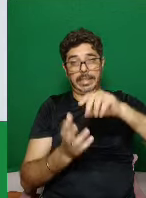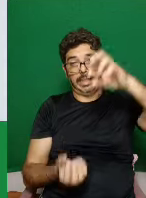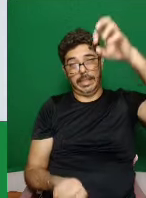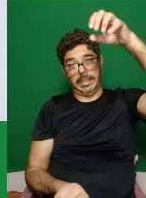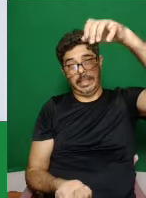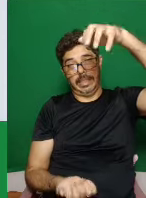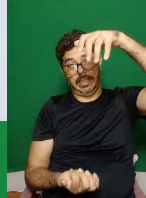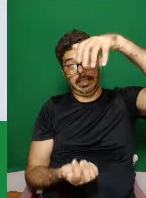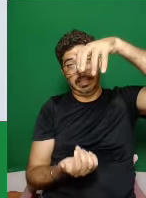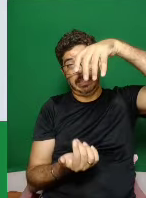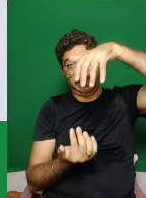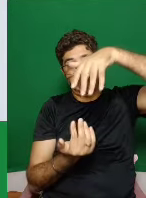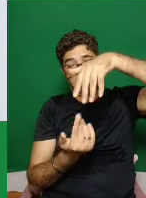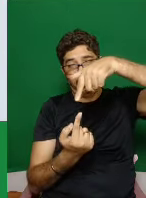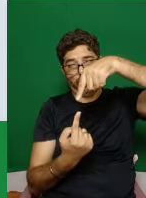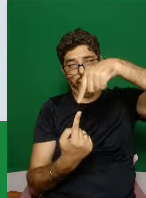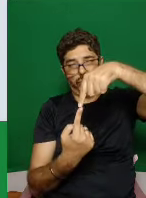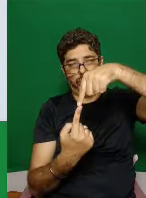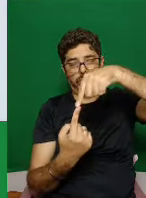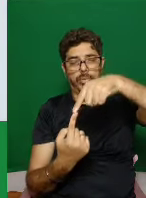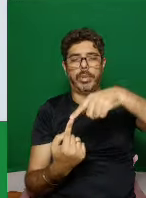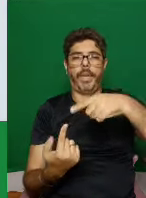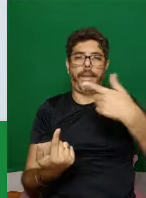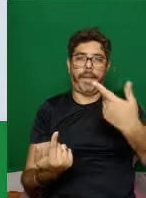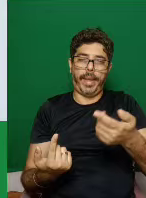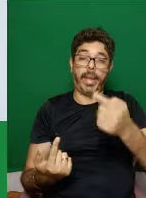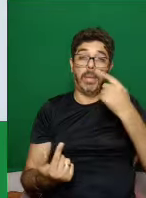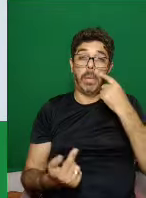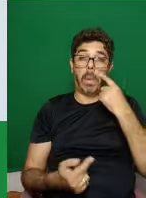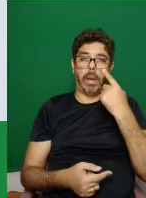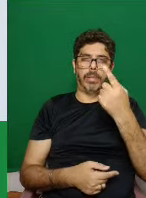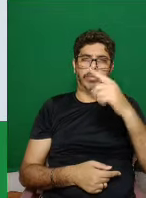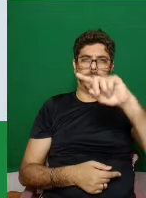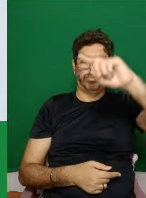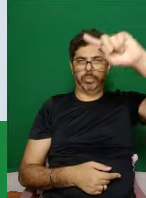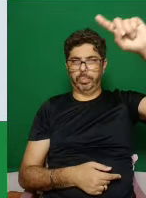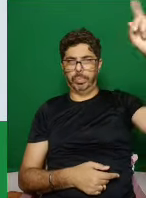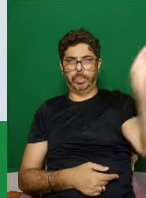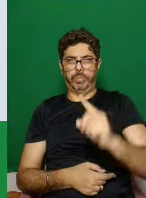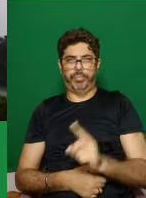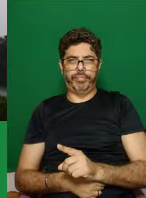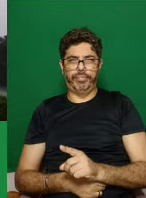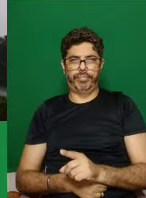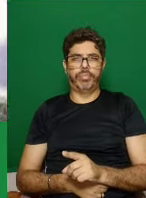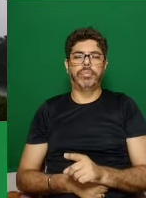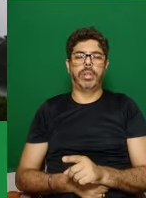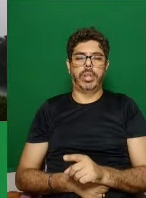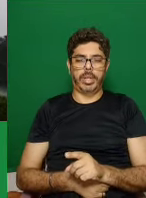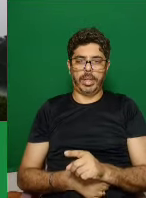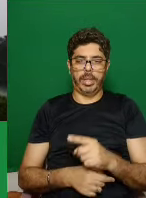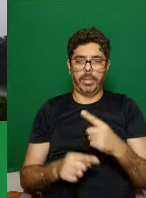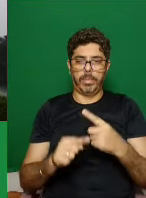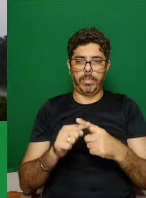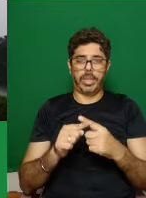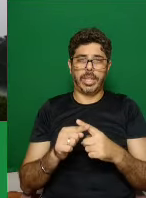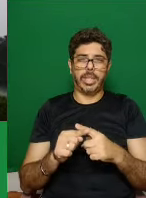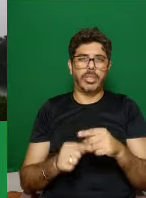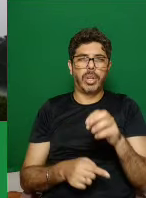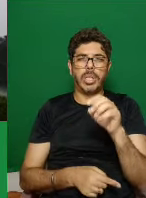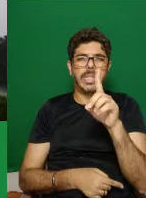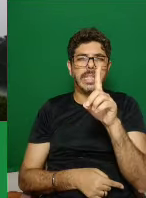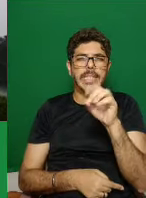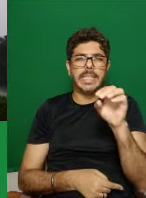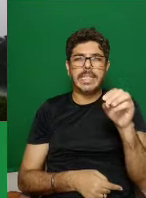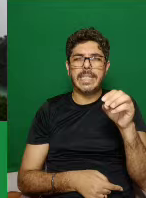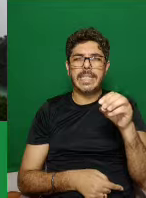nuvem. Esta é justamente a descarga que nós vemos, a chamada descarga de retorno, e dura apenas cerca de 100